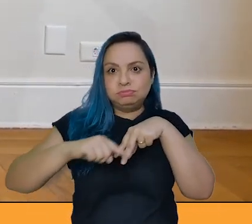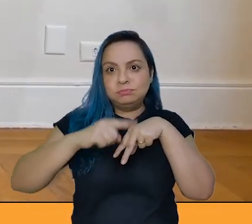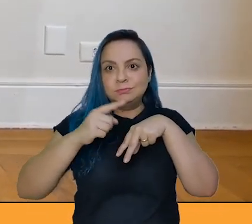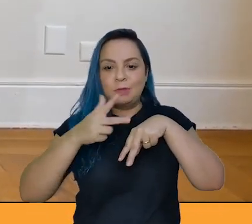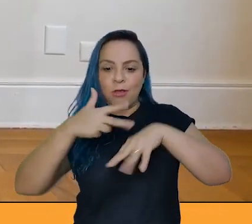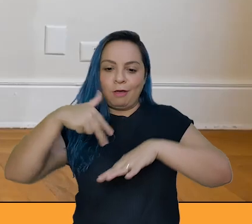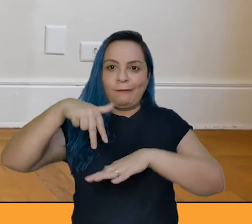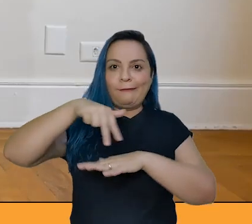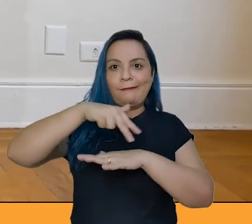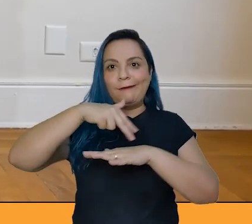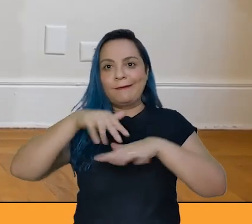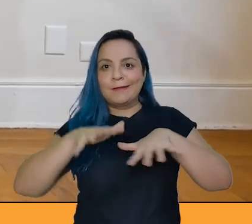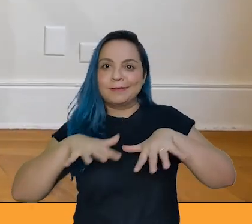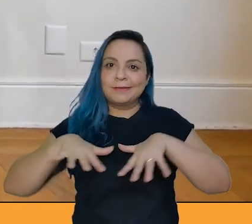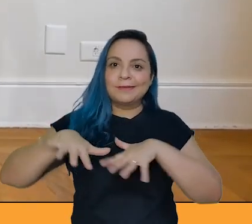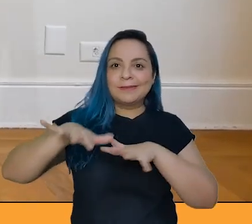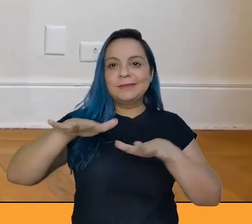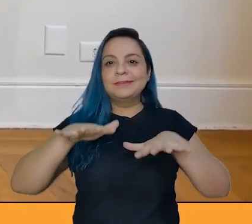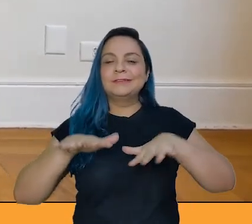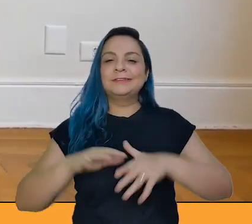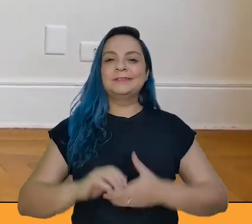pernas.